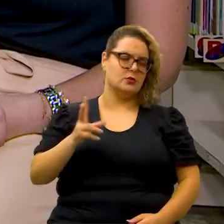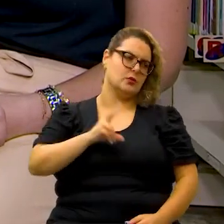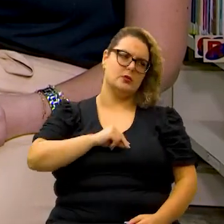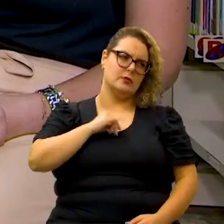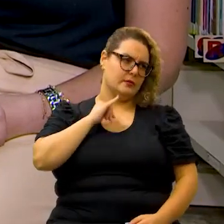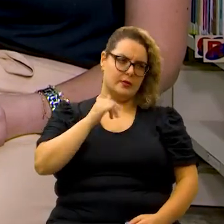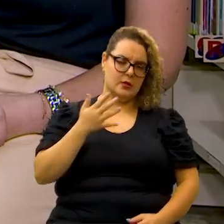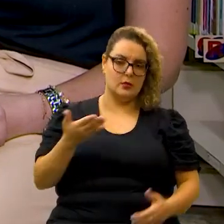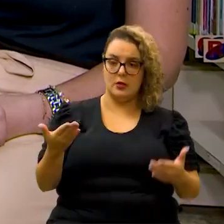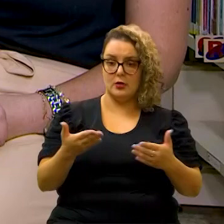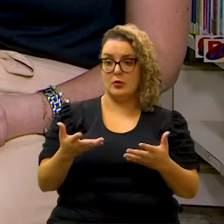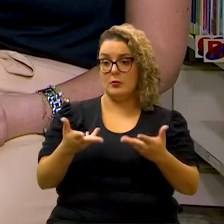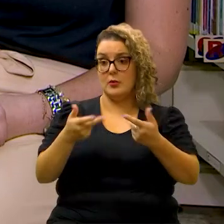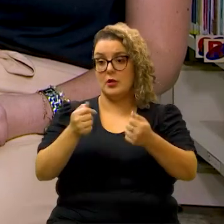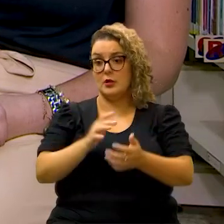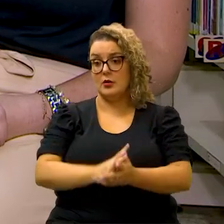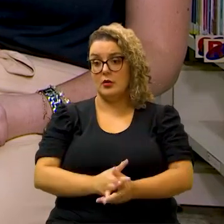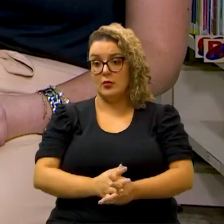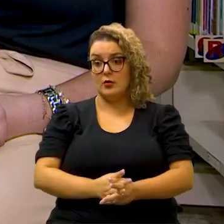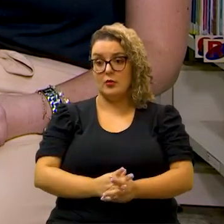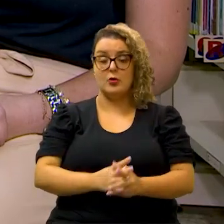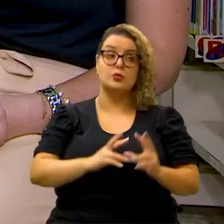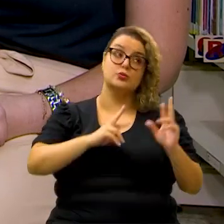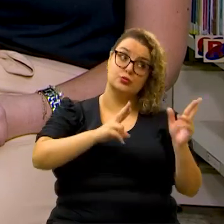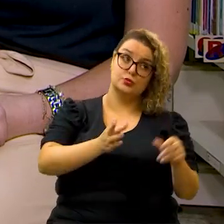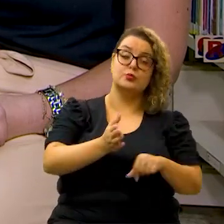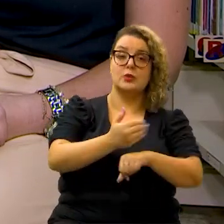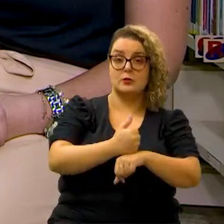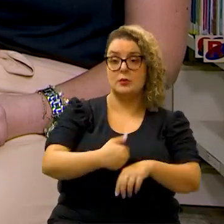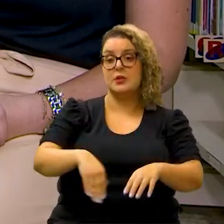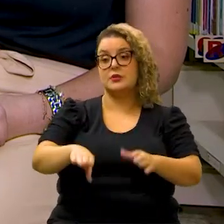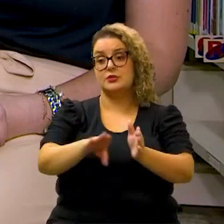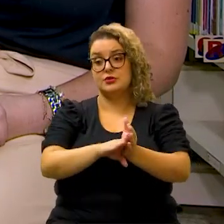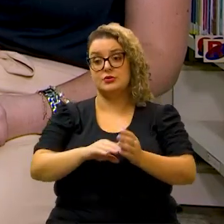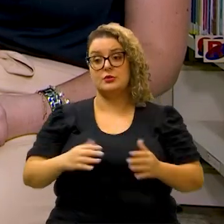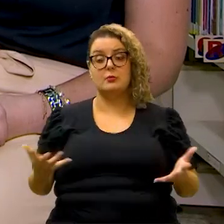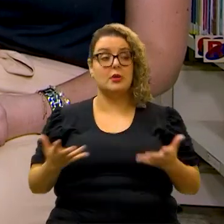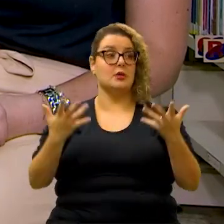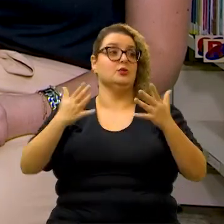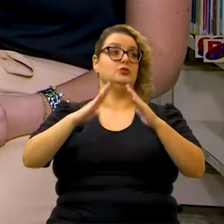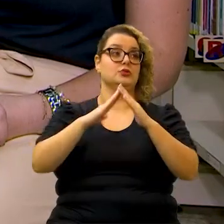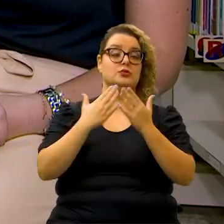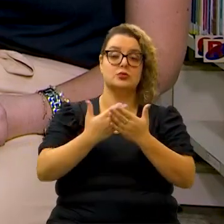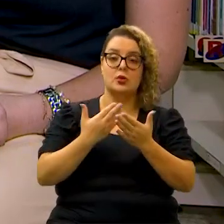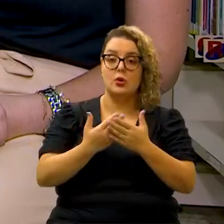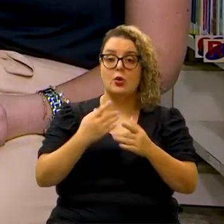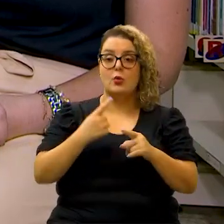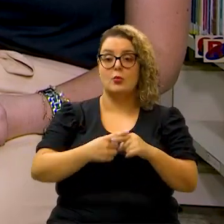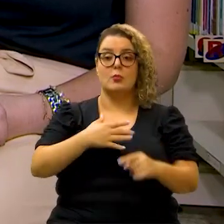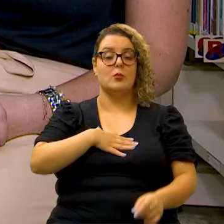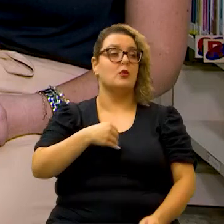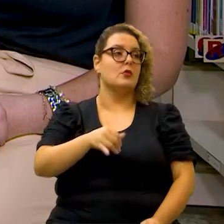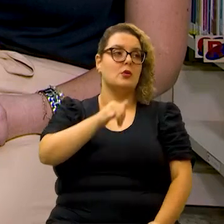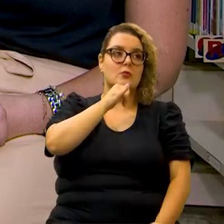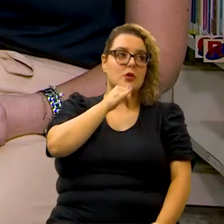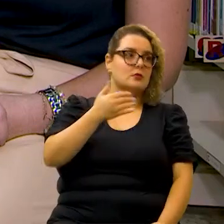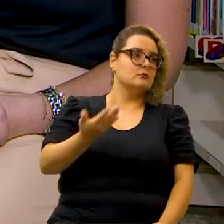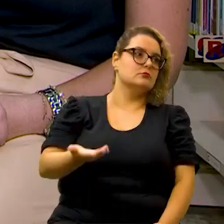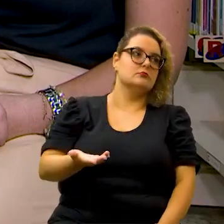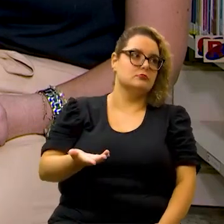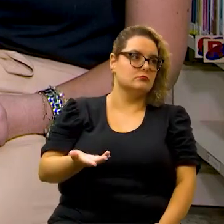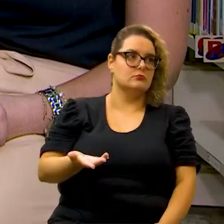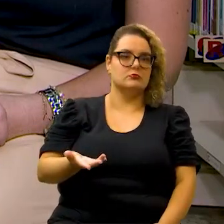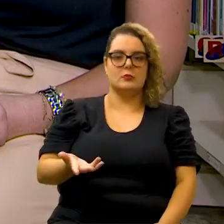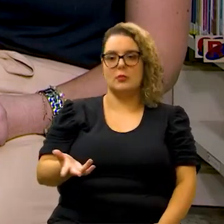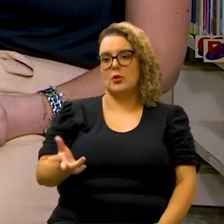e, nossa, isso que você falou agora é fantástico, Bruna. Dormir mais cedo para chegar mais disposto na escola. Porque o meu filho, por